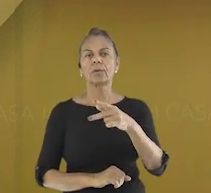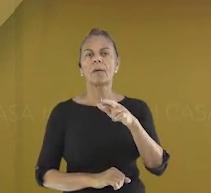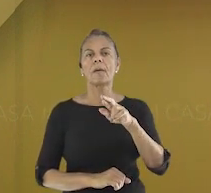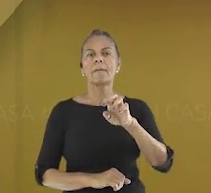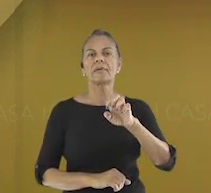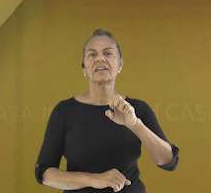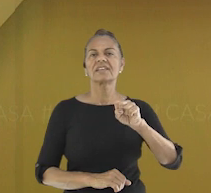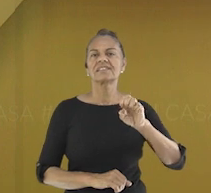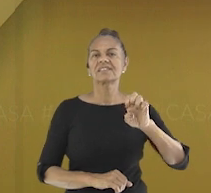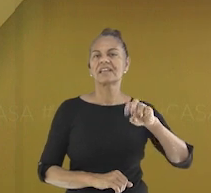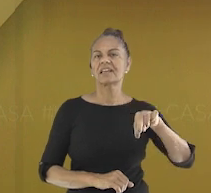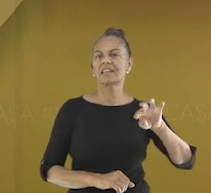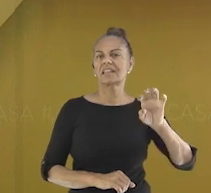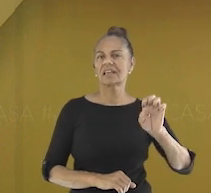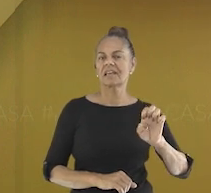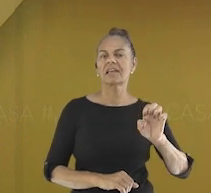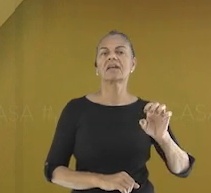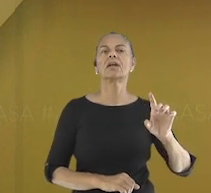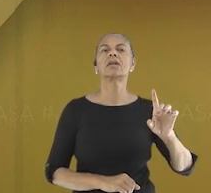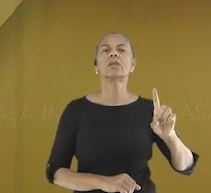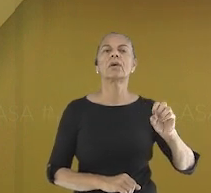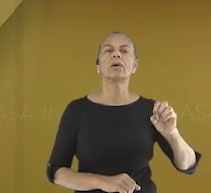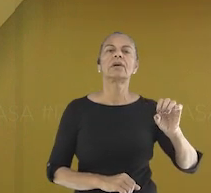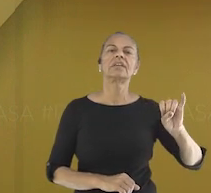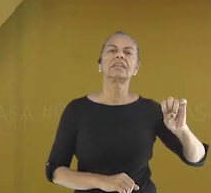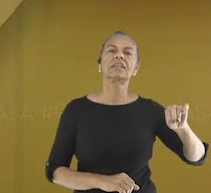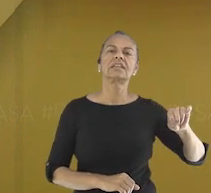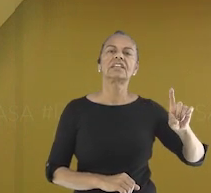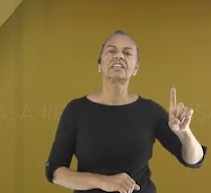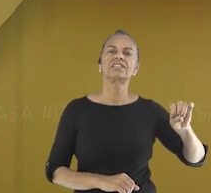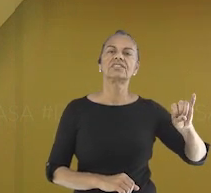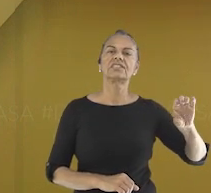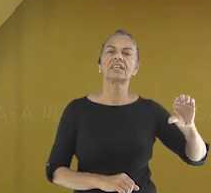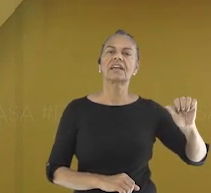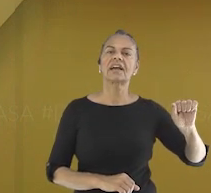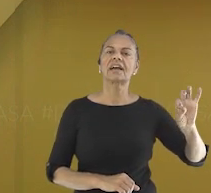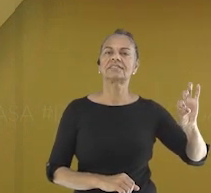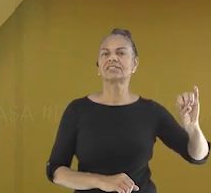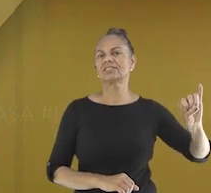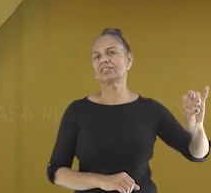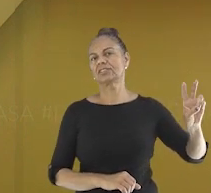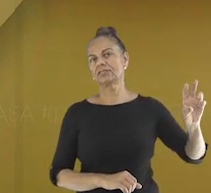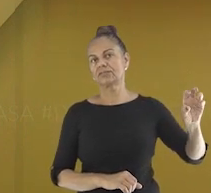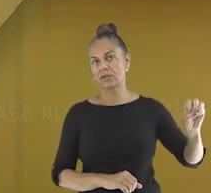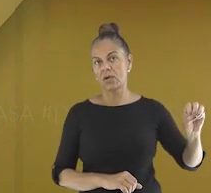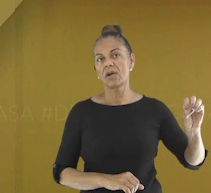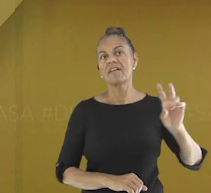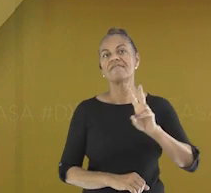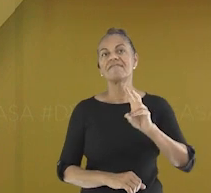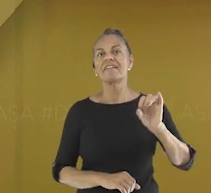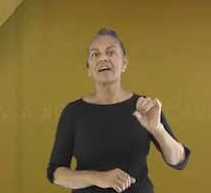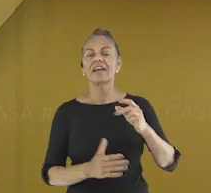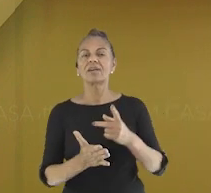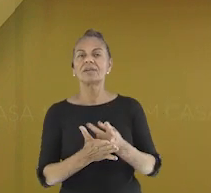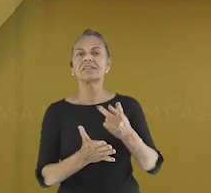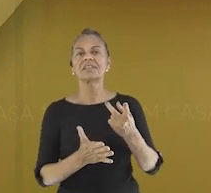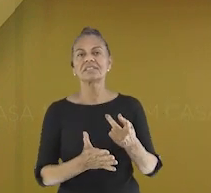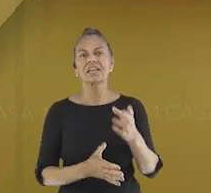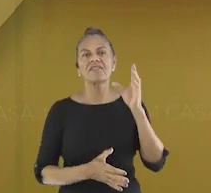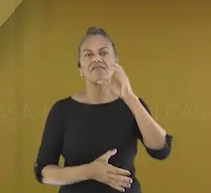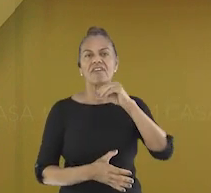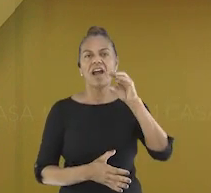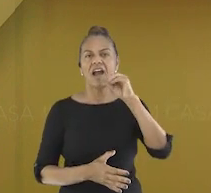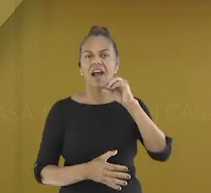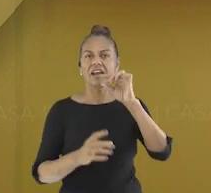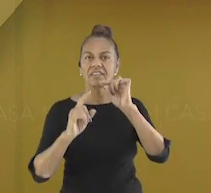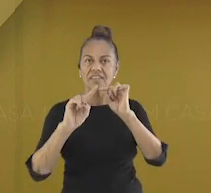escola. Ok? Agora temos o futuro do presente do indicativo. Expressa